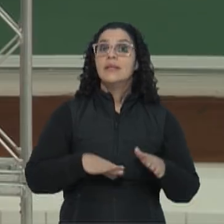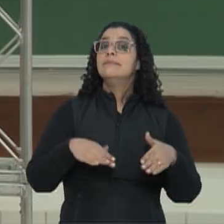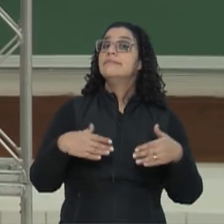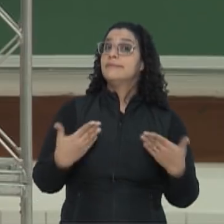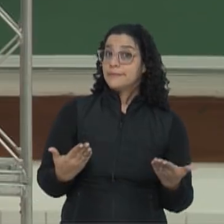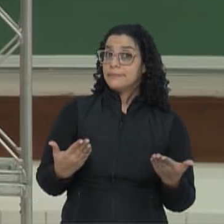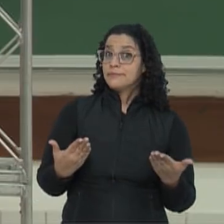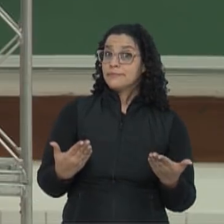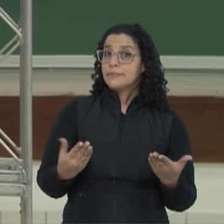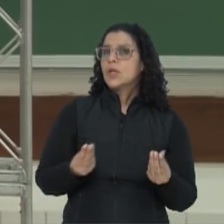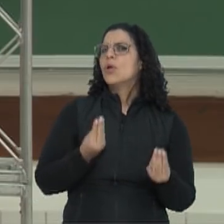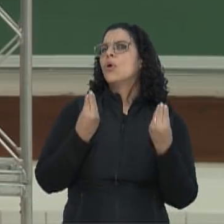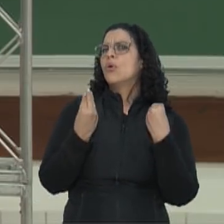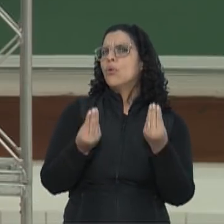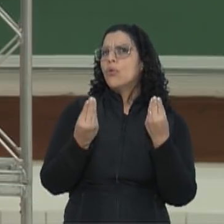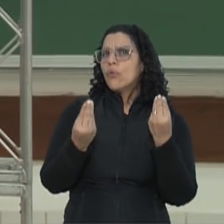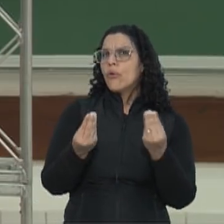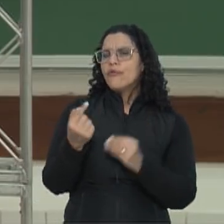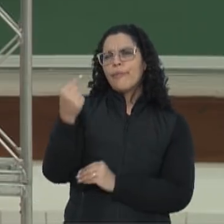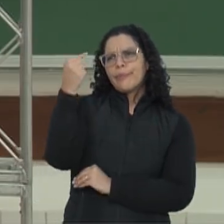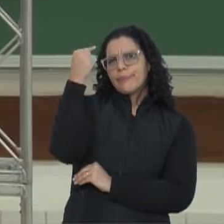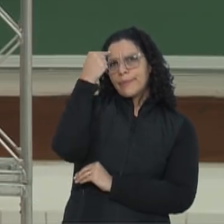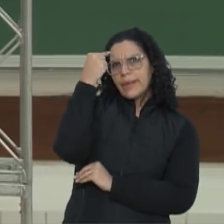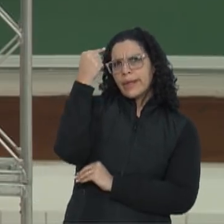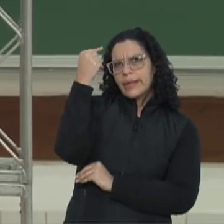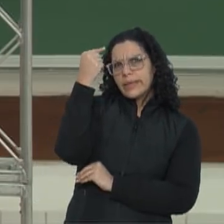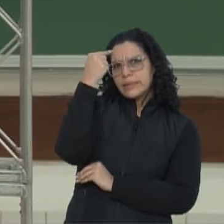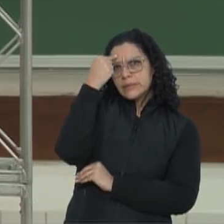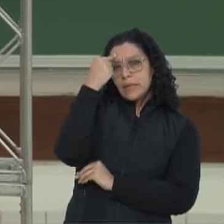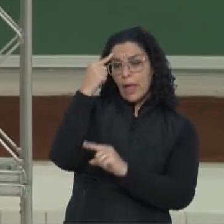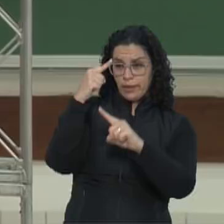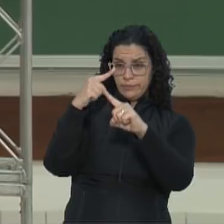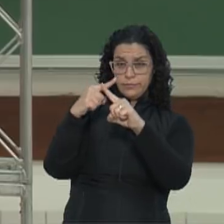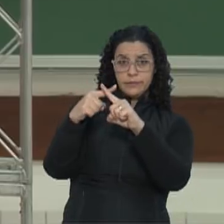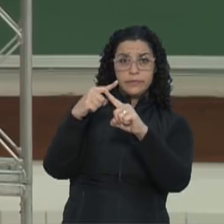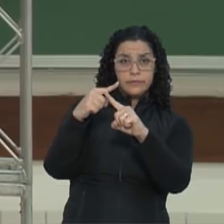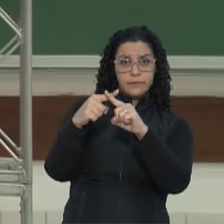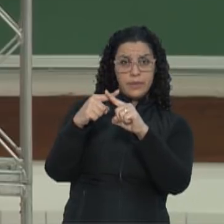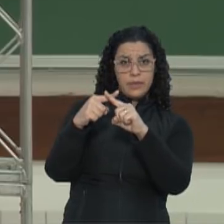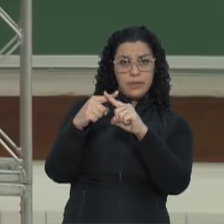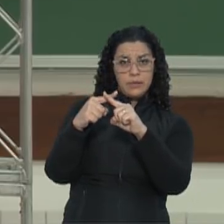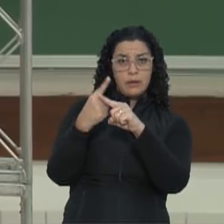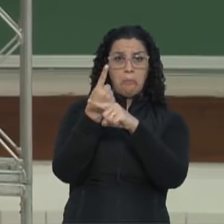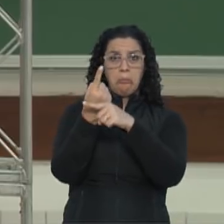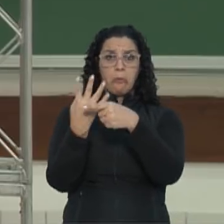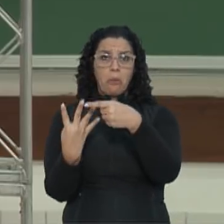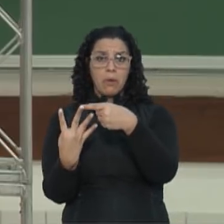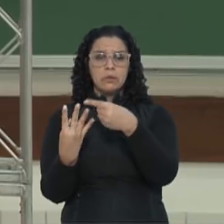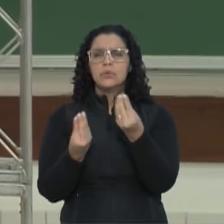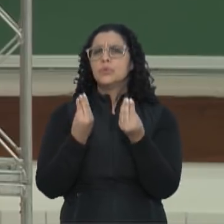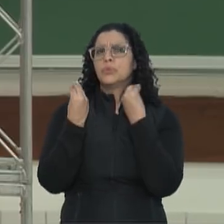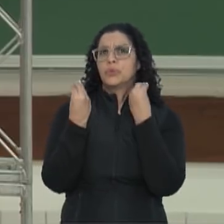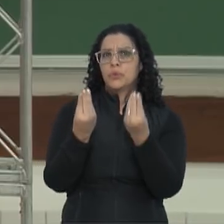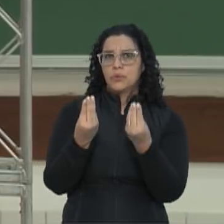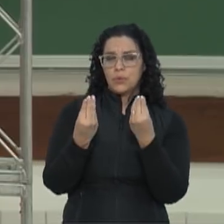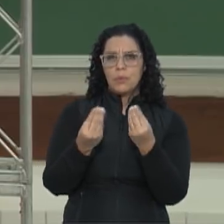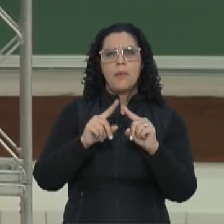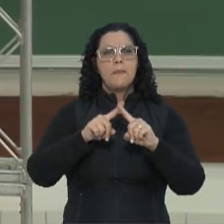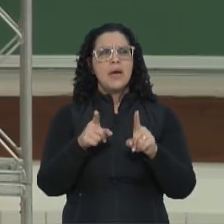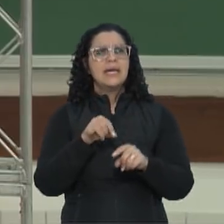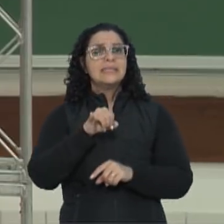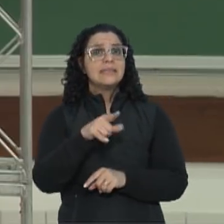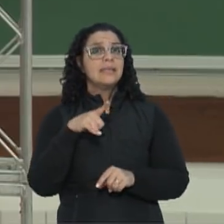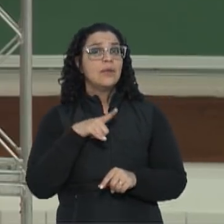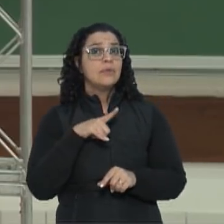E aí, como é que a gente vai pensar uma multiplicação de fração? Ah, professora, mas se